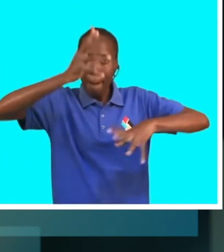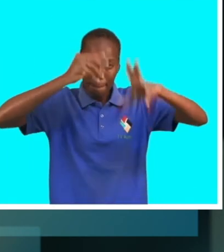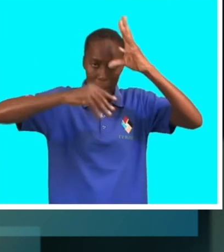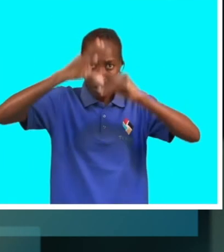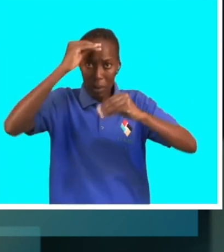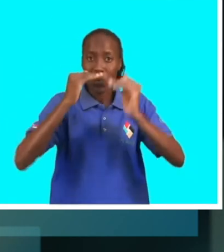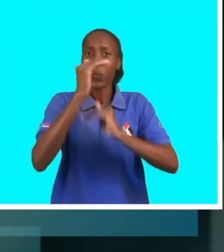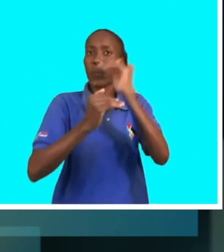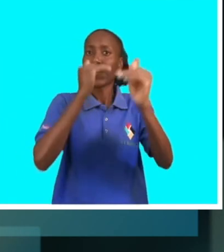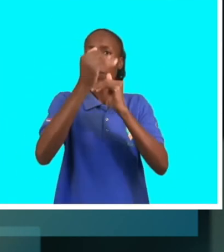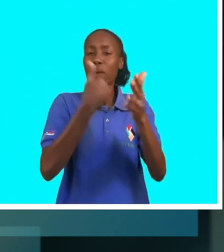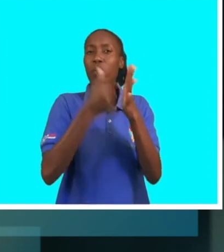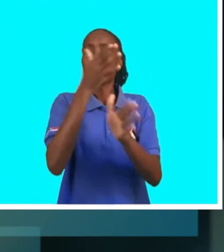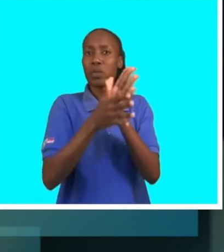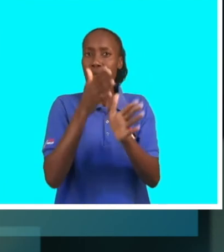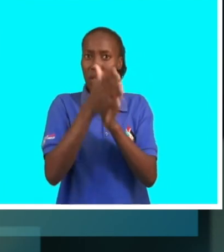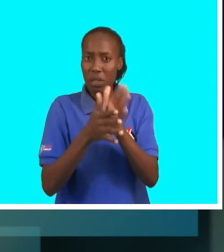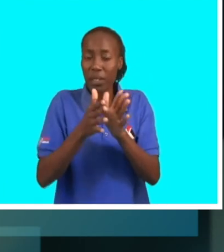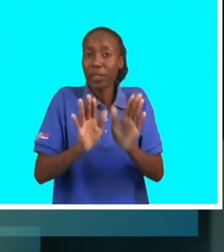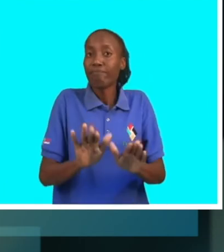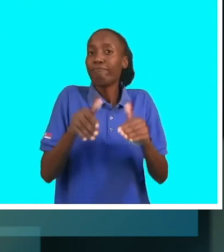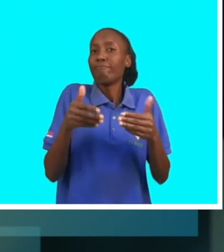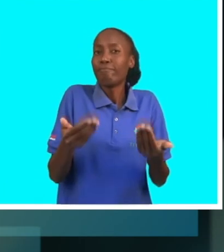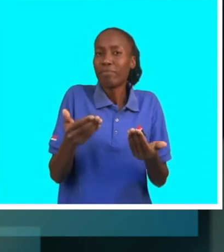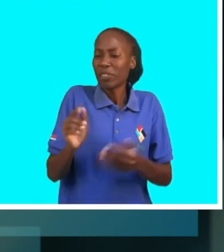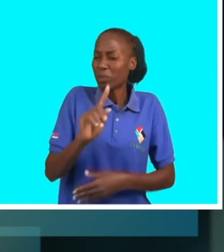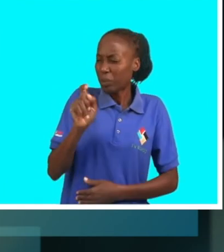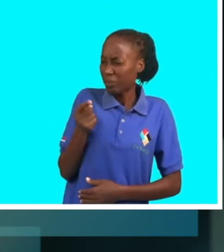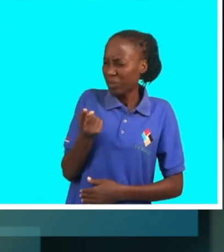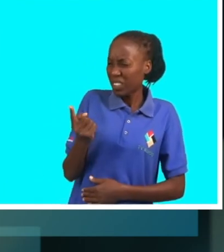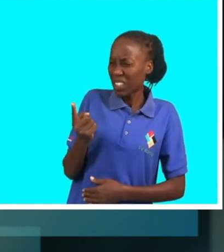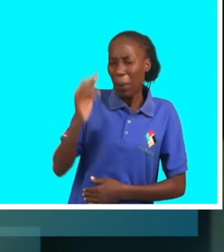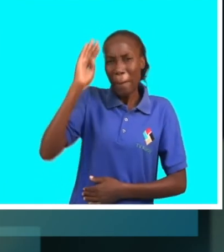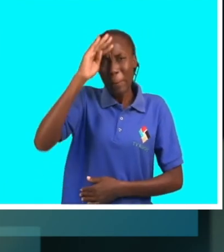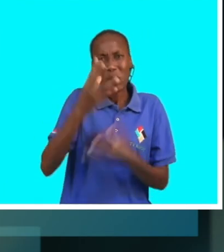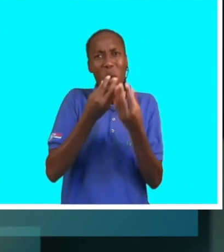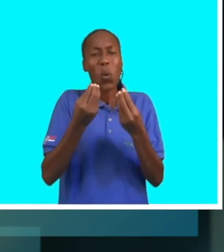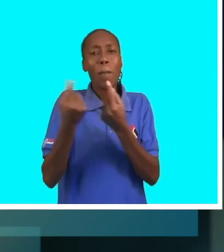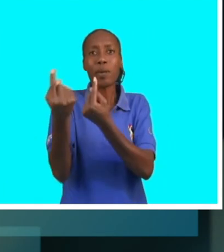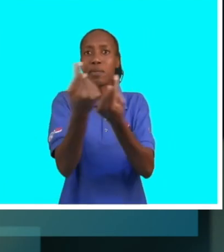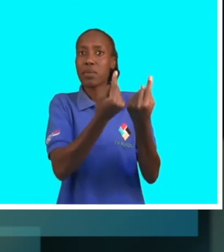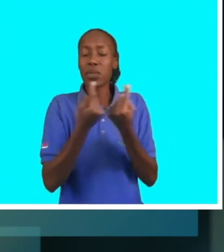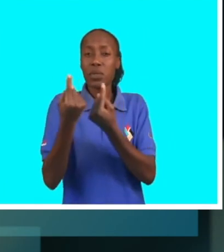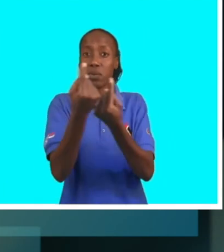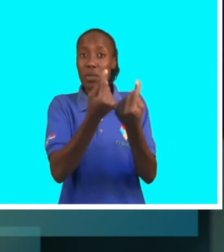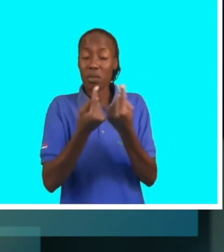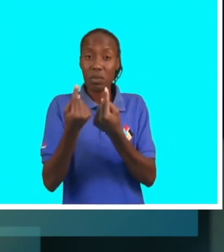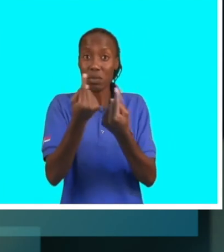aprendizagem e desenvolvimento das línguas de sinais. Como é vem esta situação,